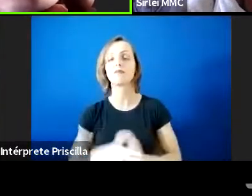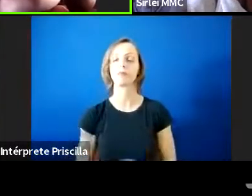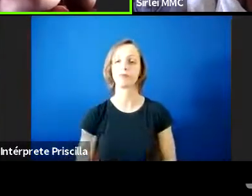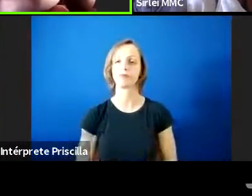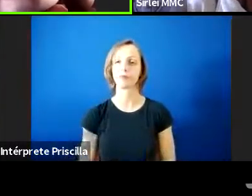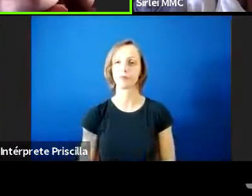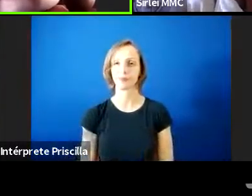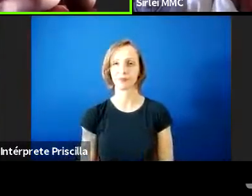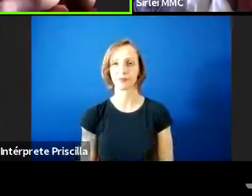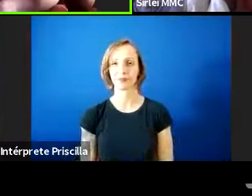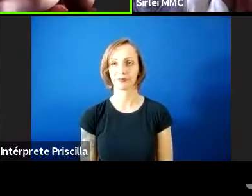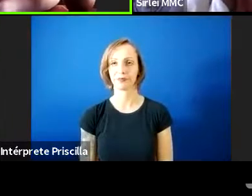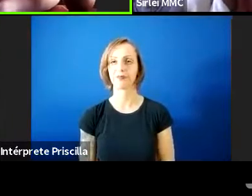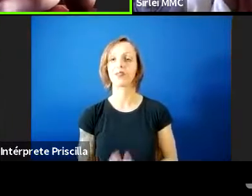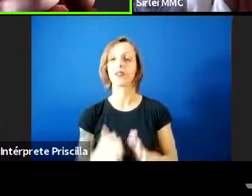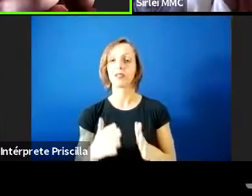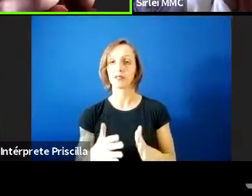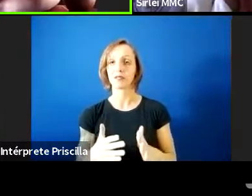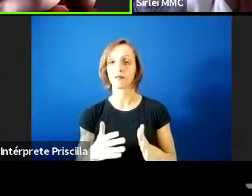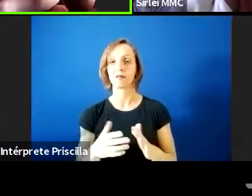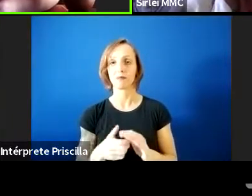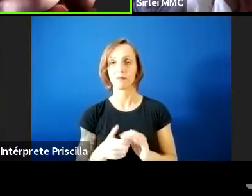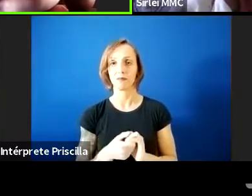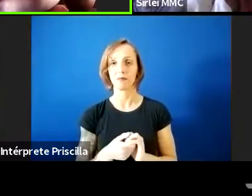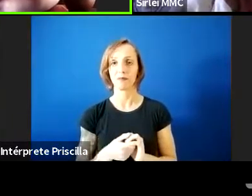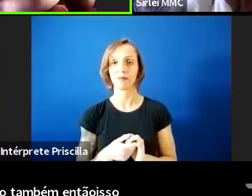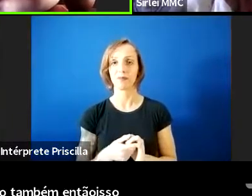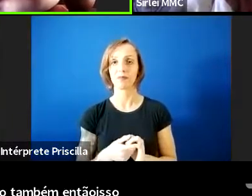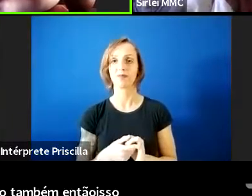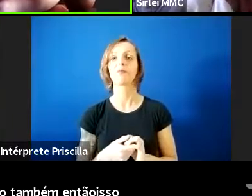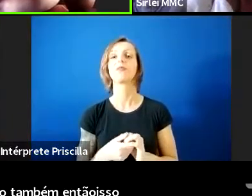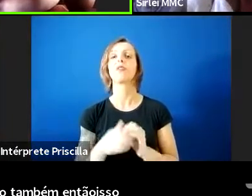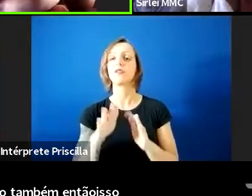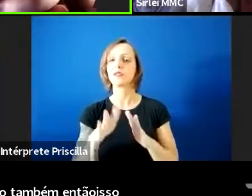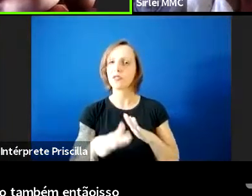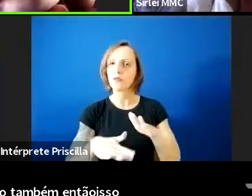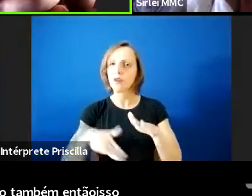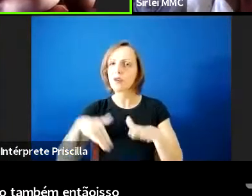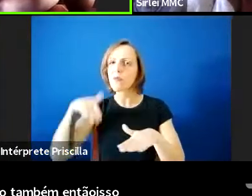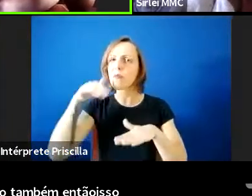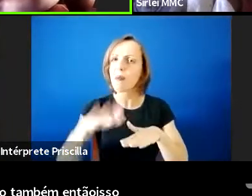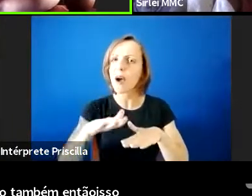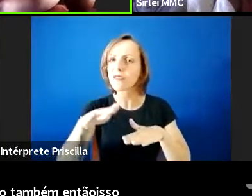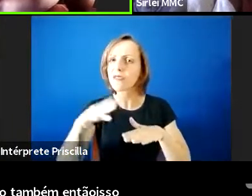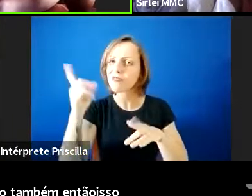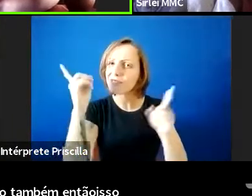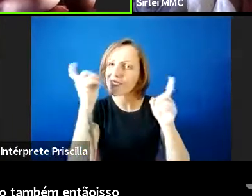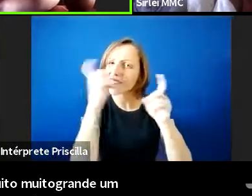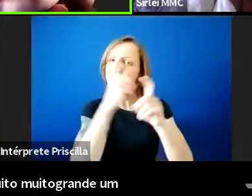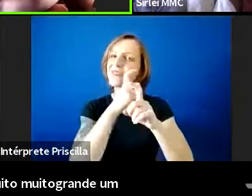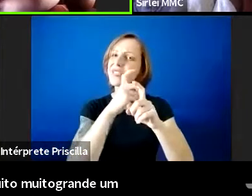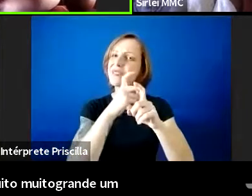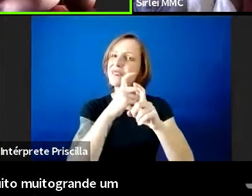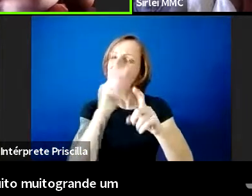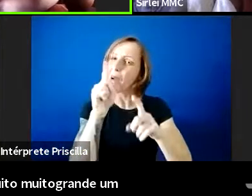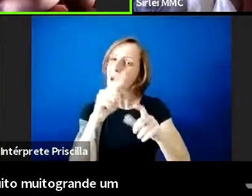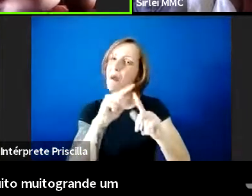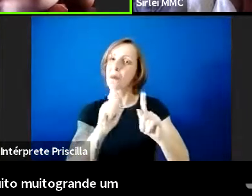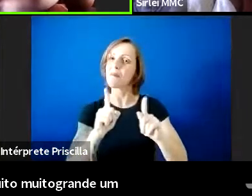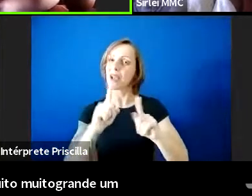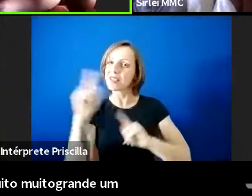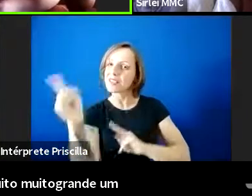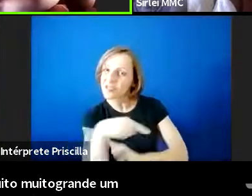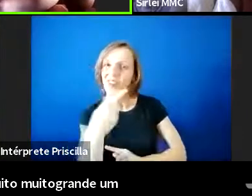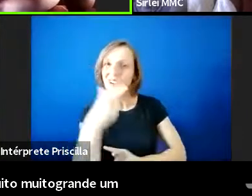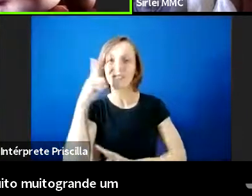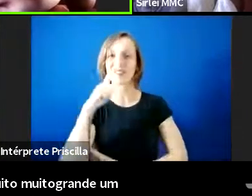isso foi uma trava muito, muito grande, um passo bem difícil que a gente conseguiu e conquistou. Então, isso é muito importante